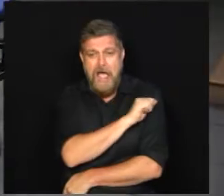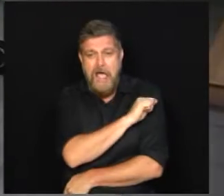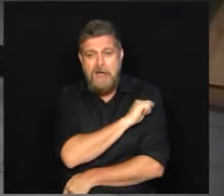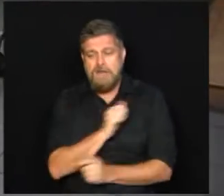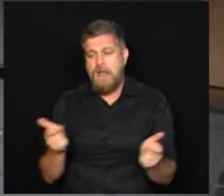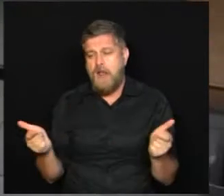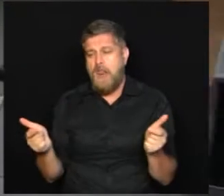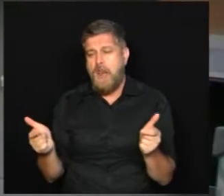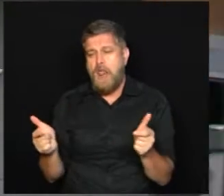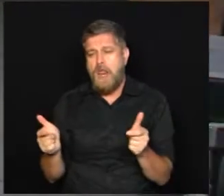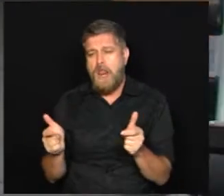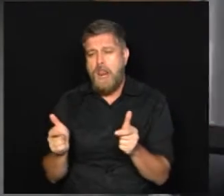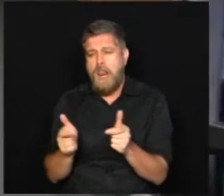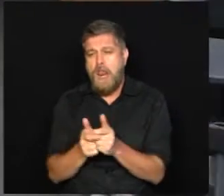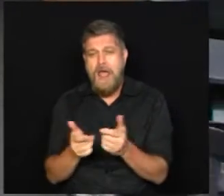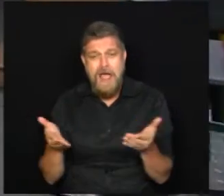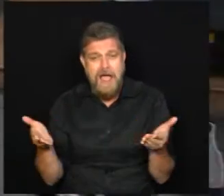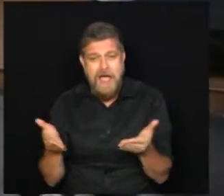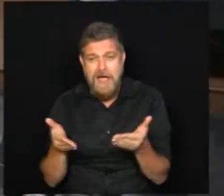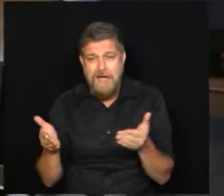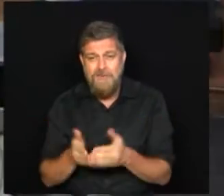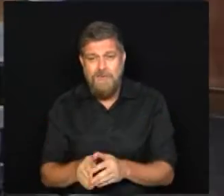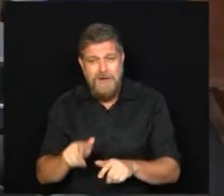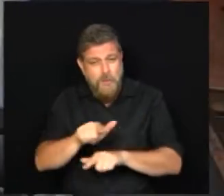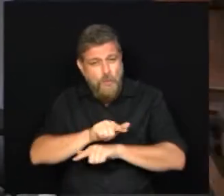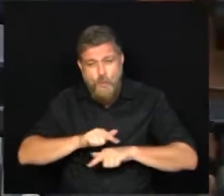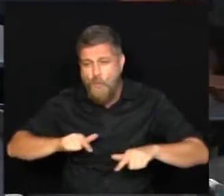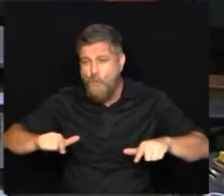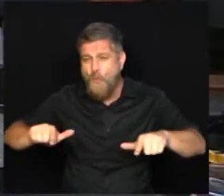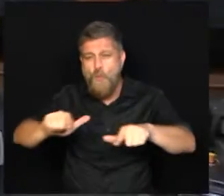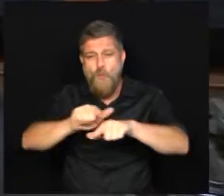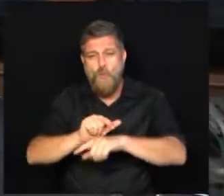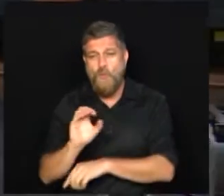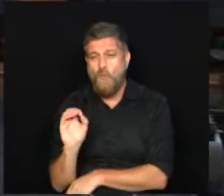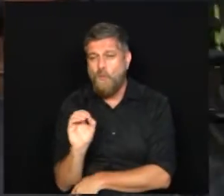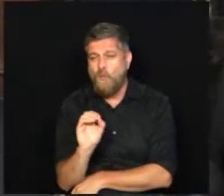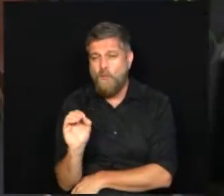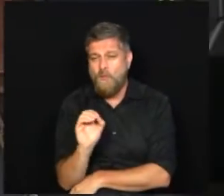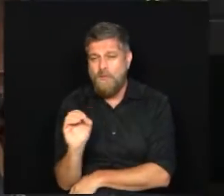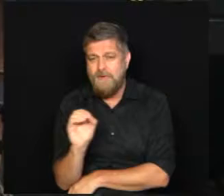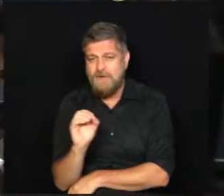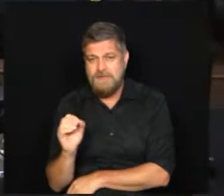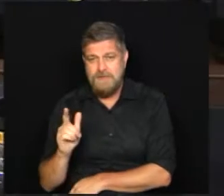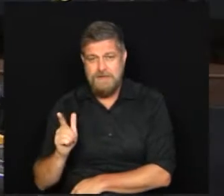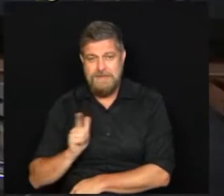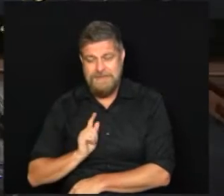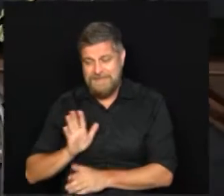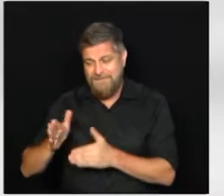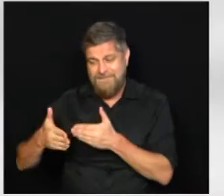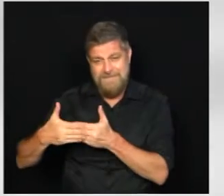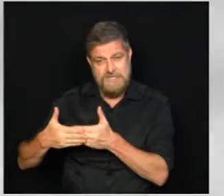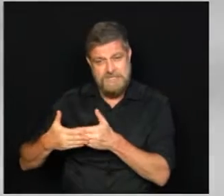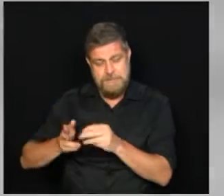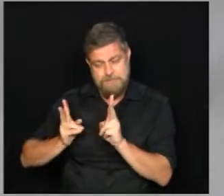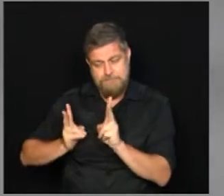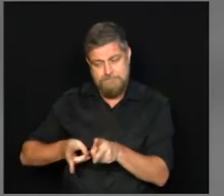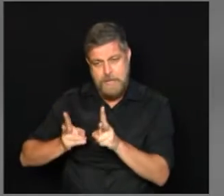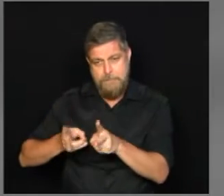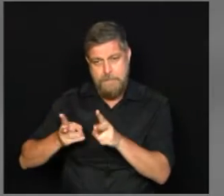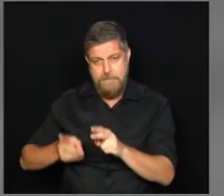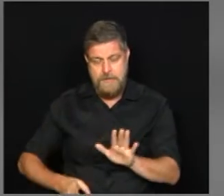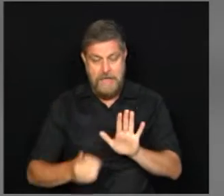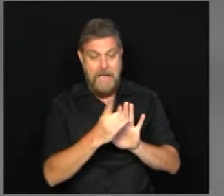alunos matriculados agora não tem nenhum o estabelecimento tem que permanecer fechado